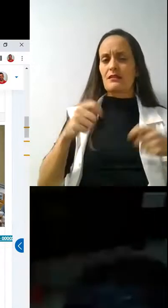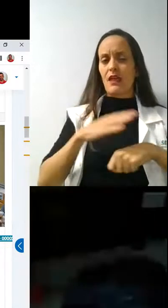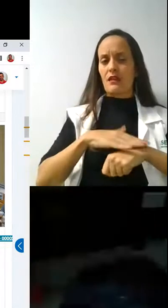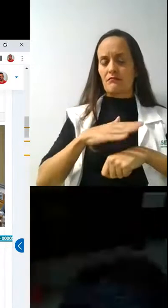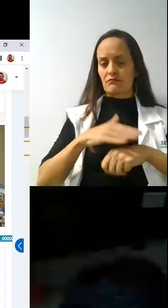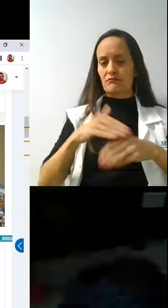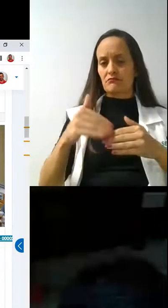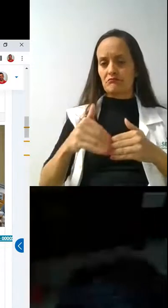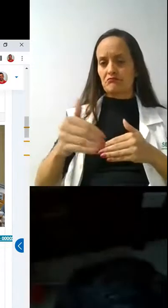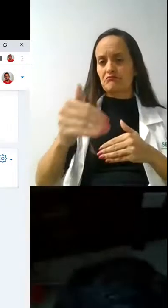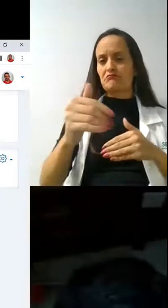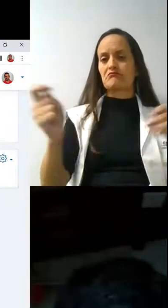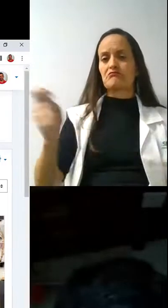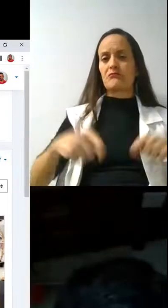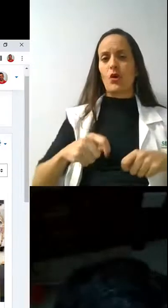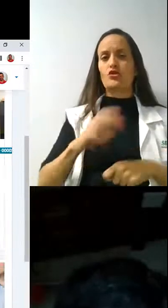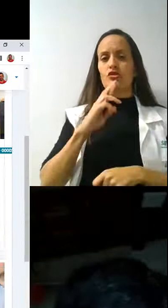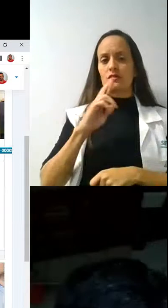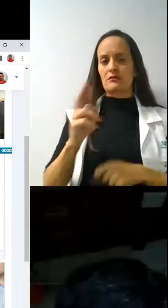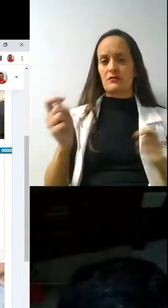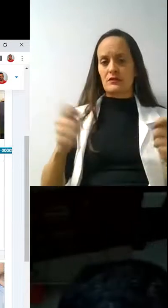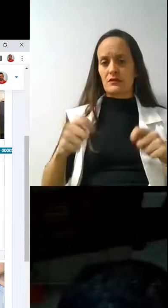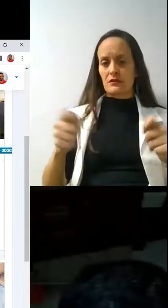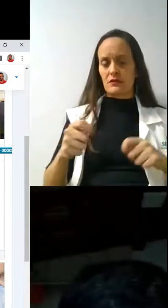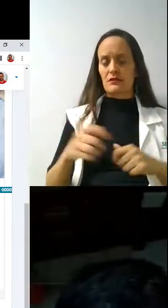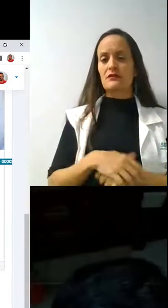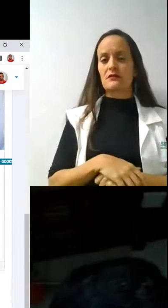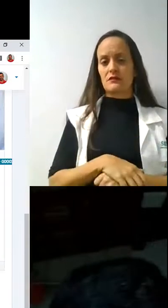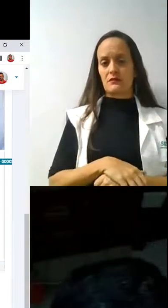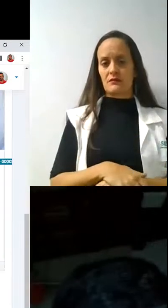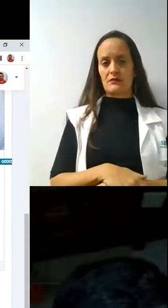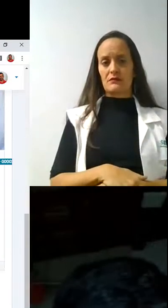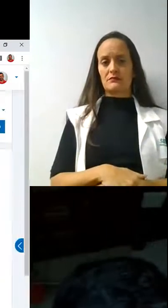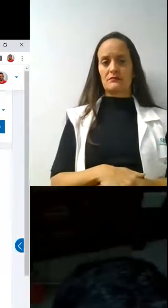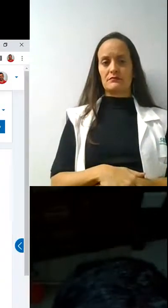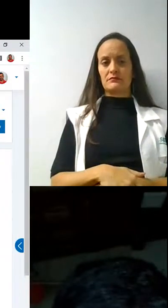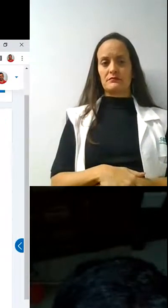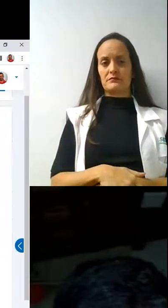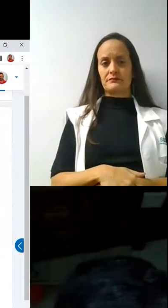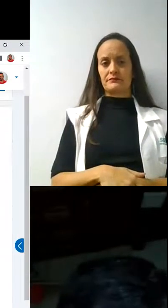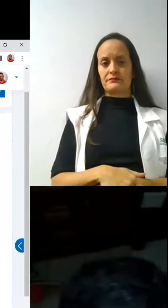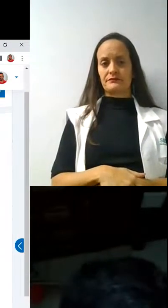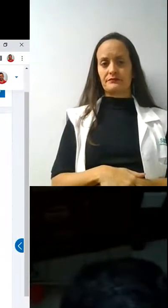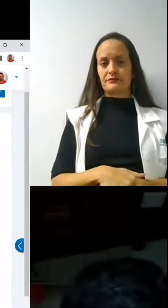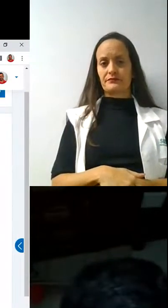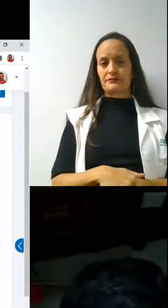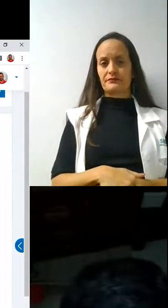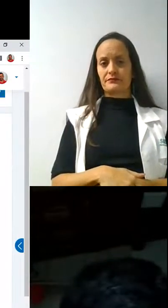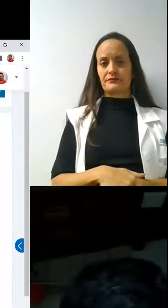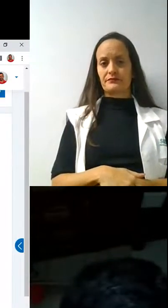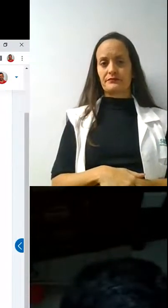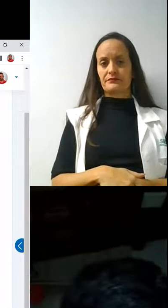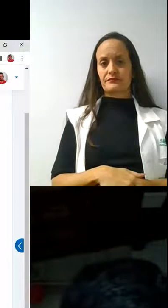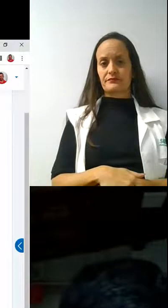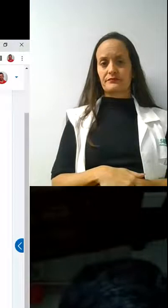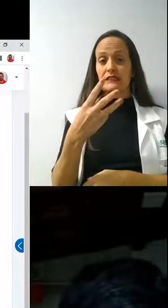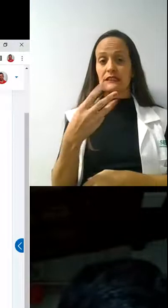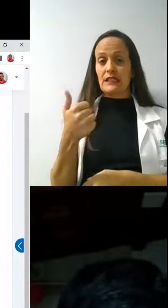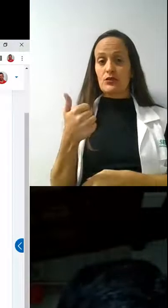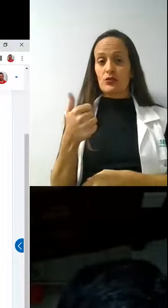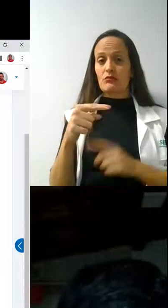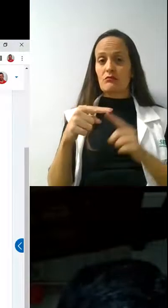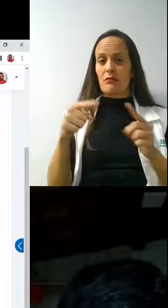da turma 10 também. O prazo de envio da turma 10 dia aqui, 31, ó. né? Isso, até dia 31. Eu coloquei aqui até dia 18. Tá